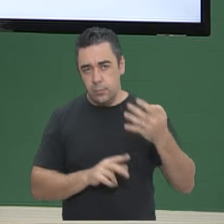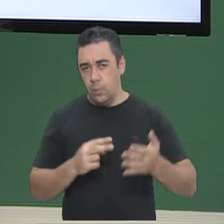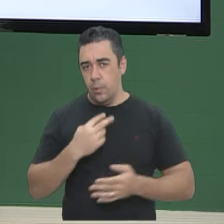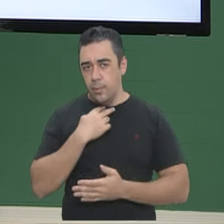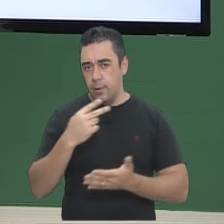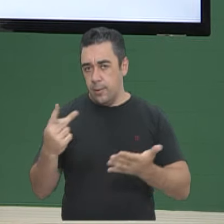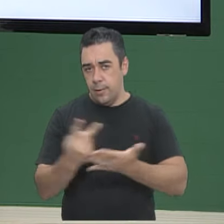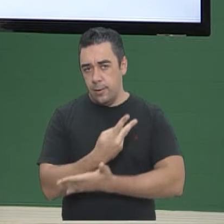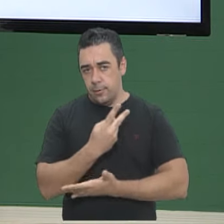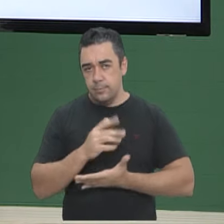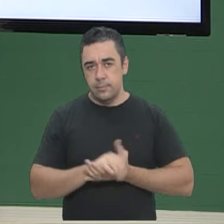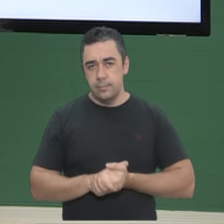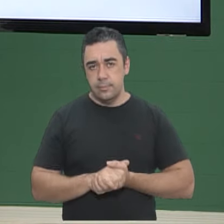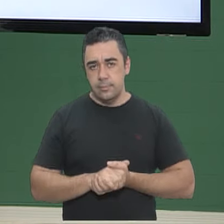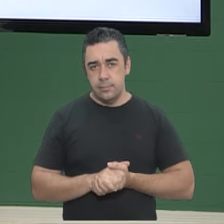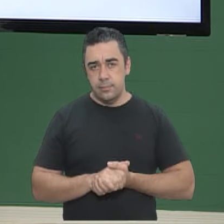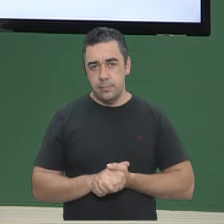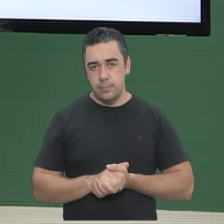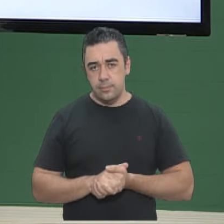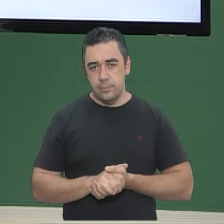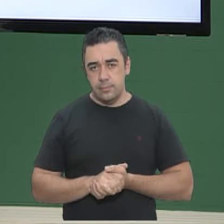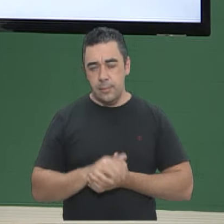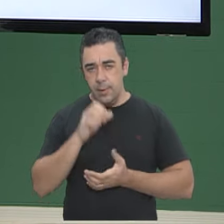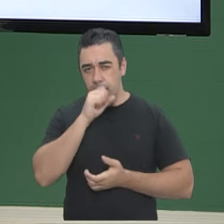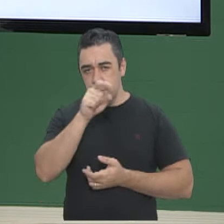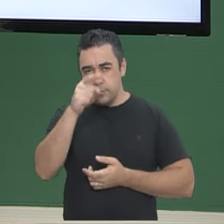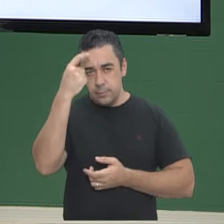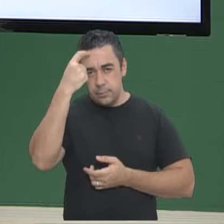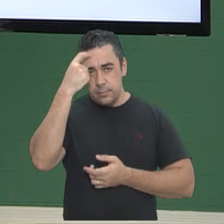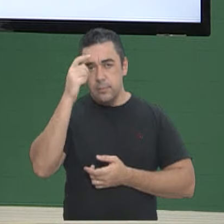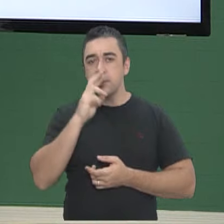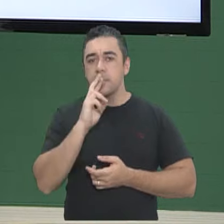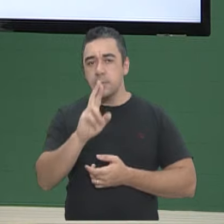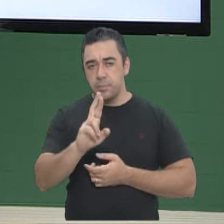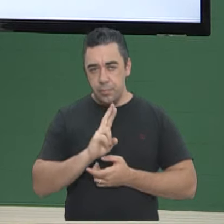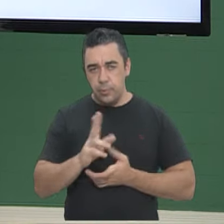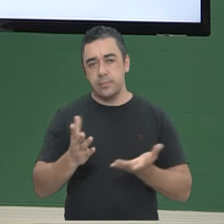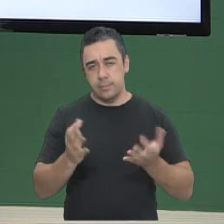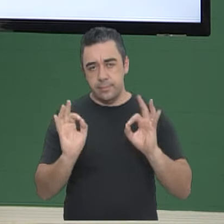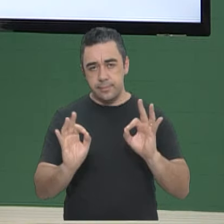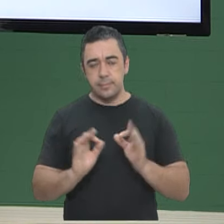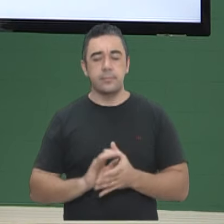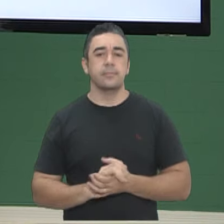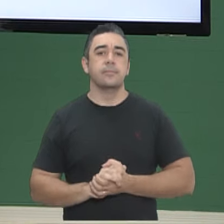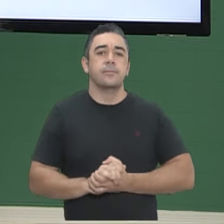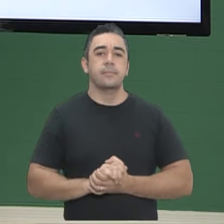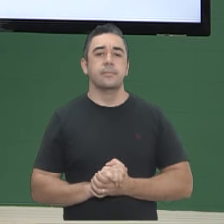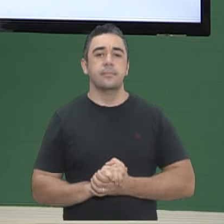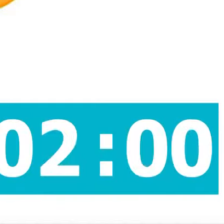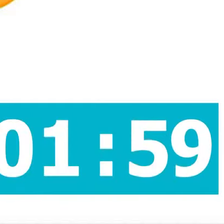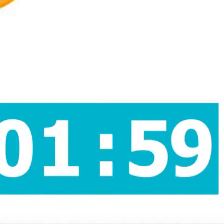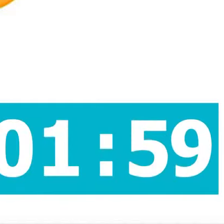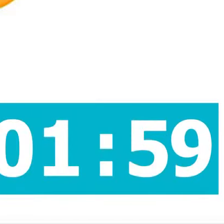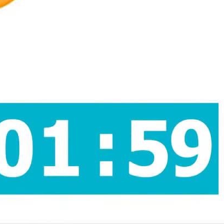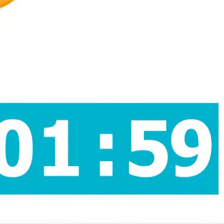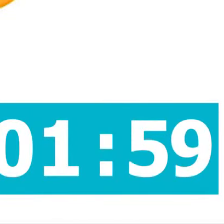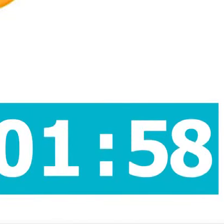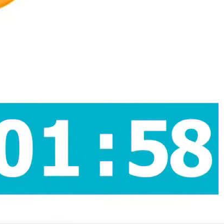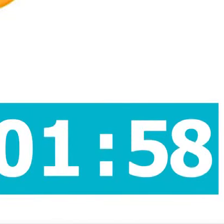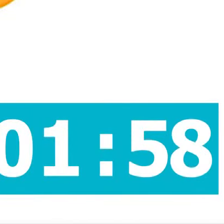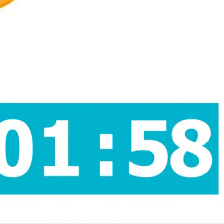errar, tá? Então, um tempinho aí para vocês pensarem e a gente já volta com uma resposta, tudo bem?